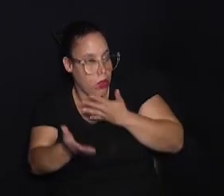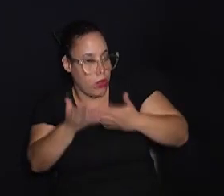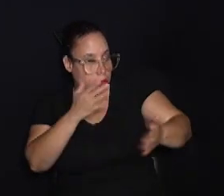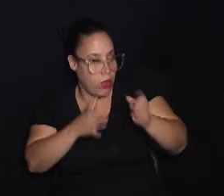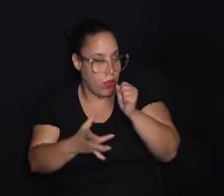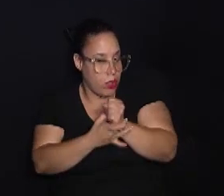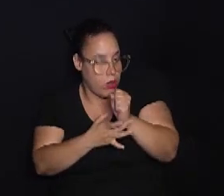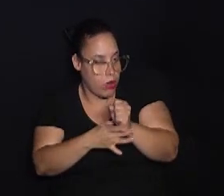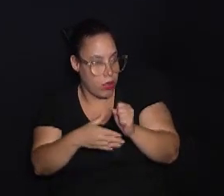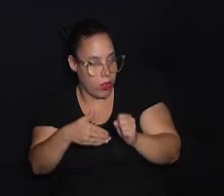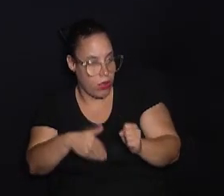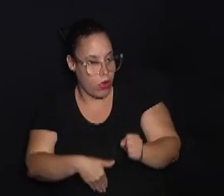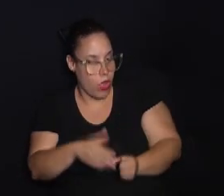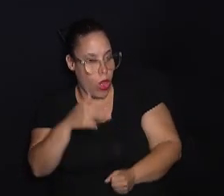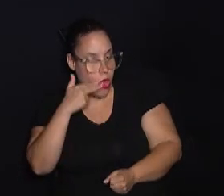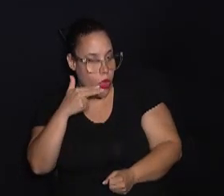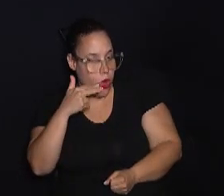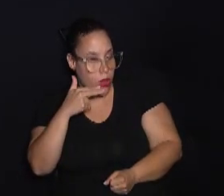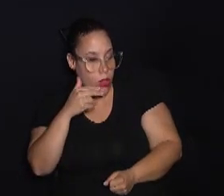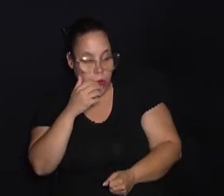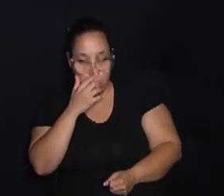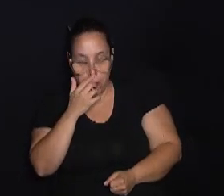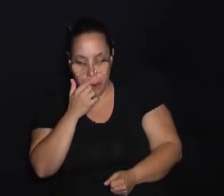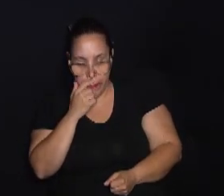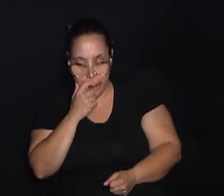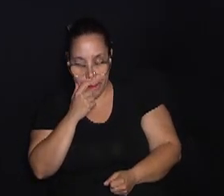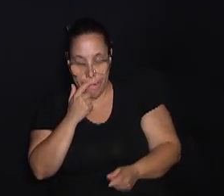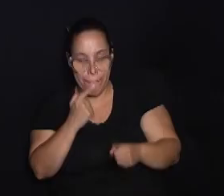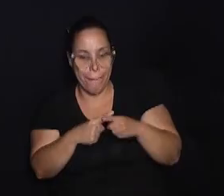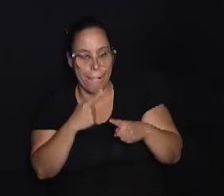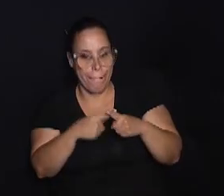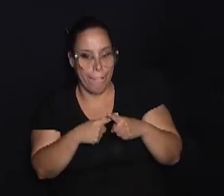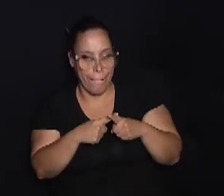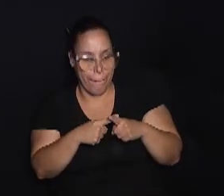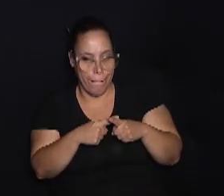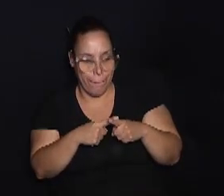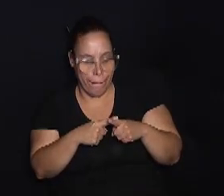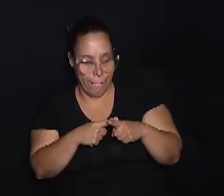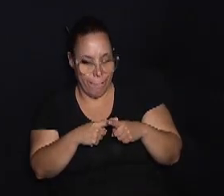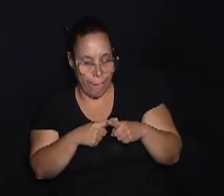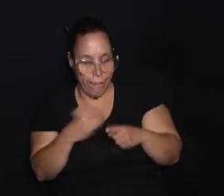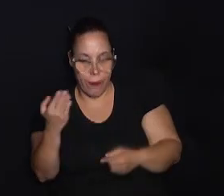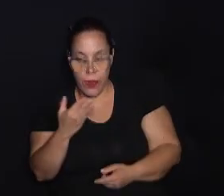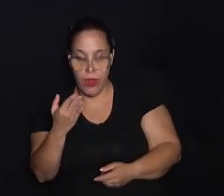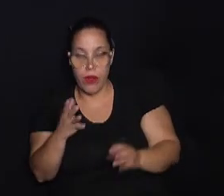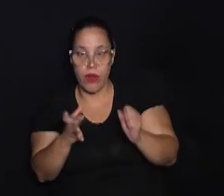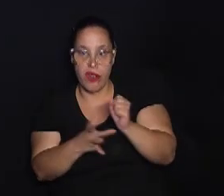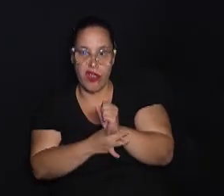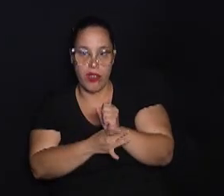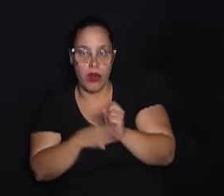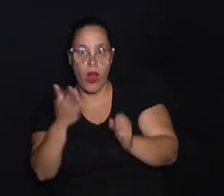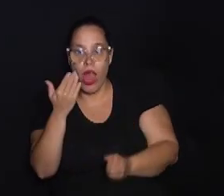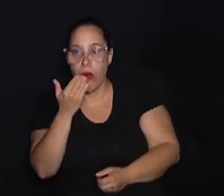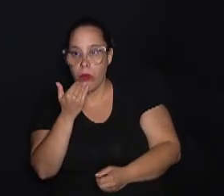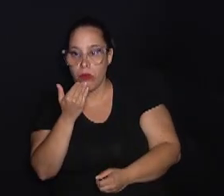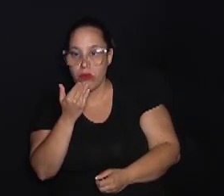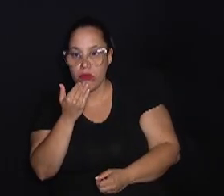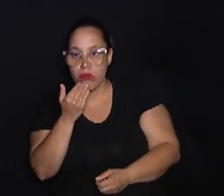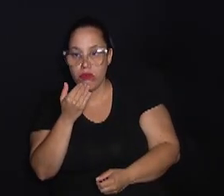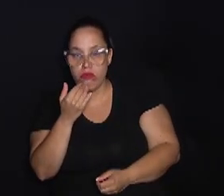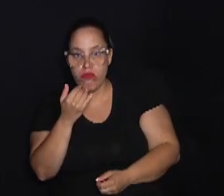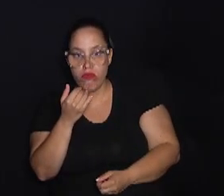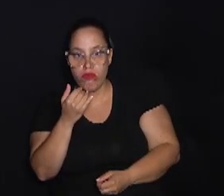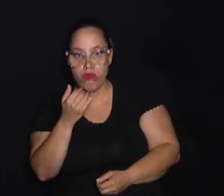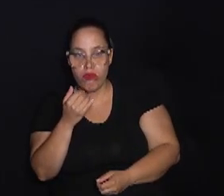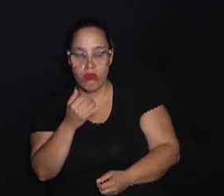segurança alimentar e nutricional, né? Porque já que a garantia do direito à alimentação está previsto no artigo